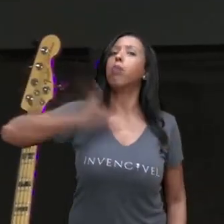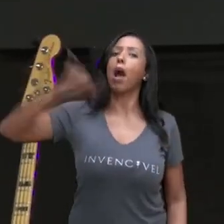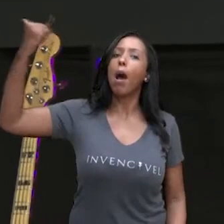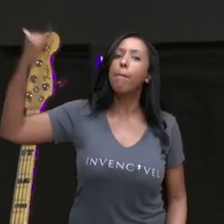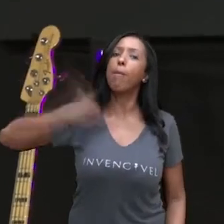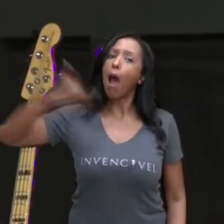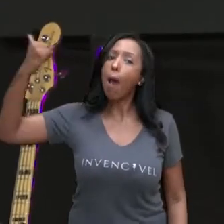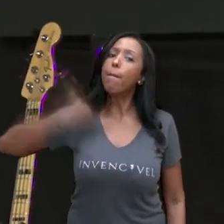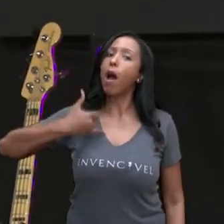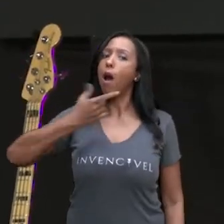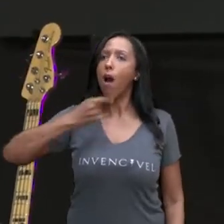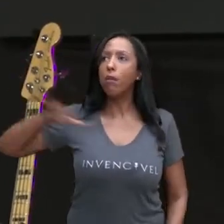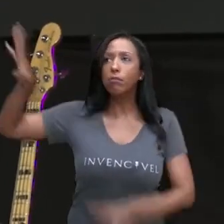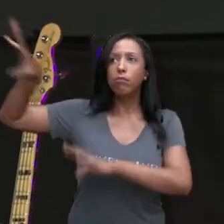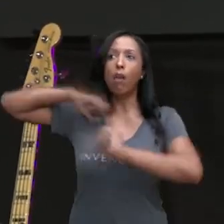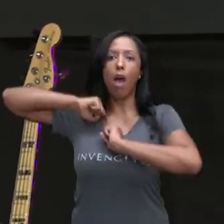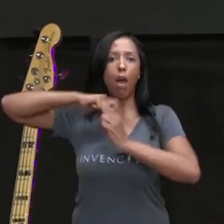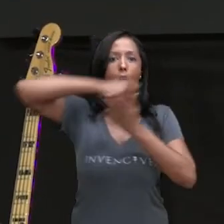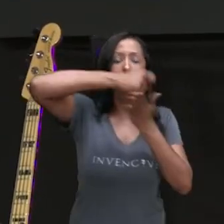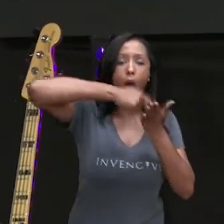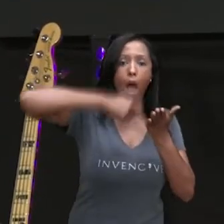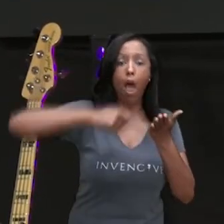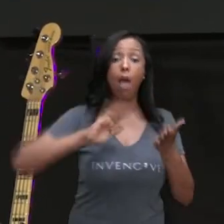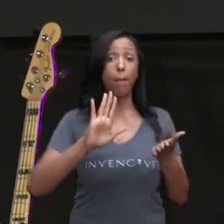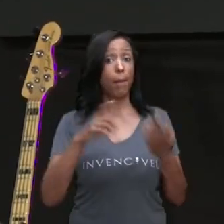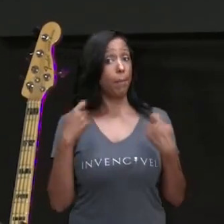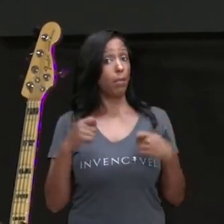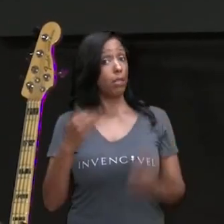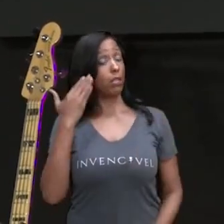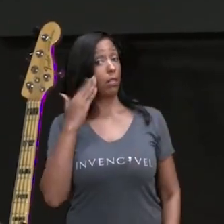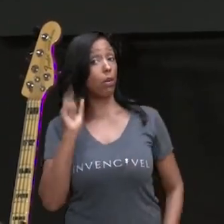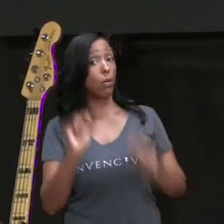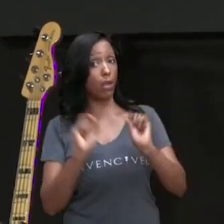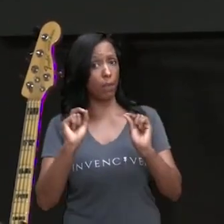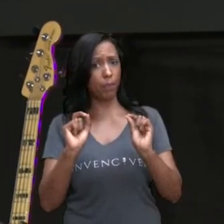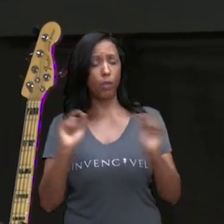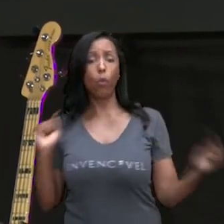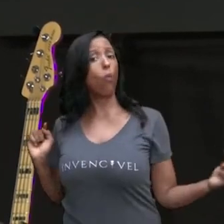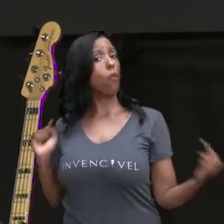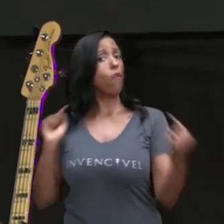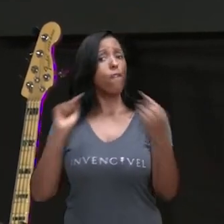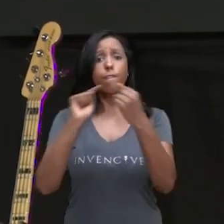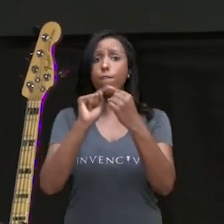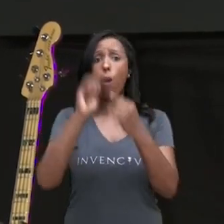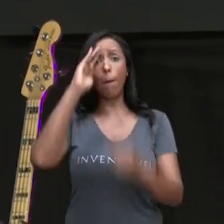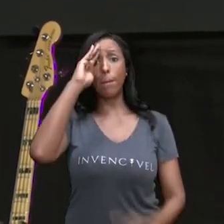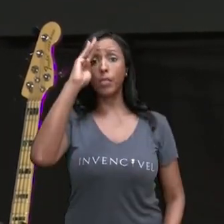é preciso que a gente entenda o seguinte, que a Bíblia, ela tem um assunto principal, sabe qual é?